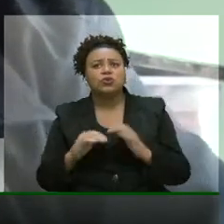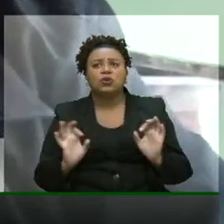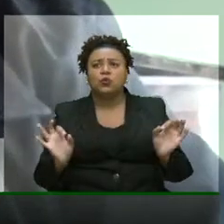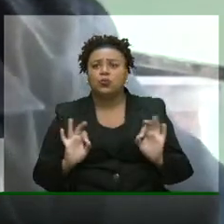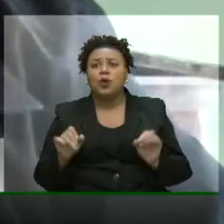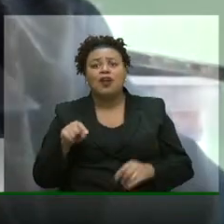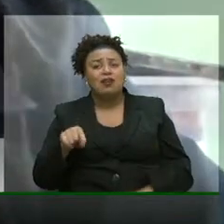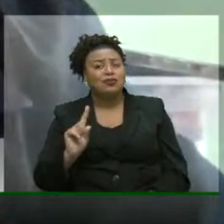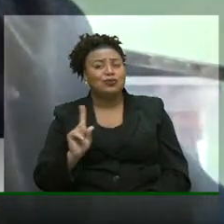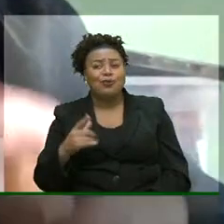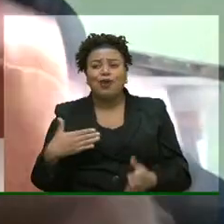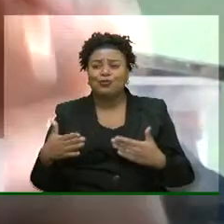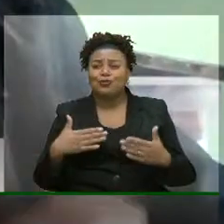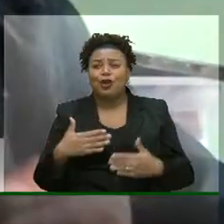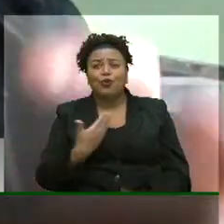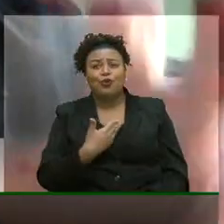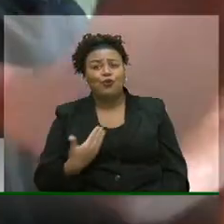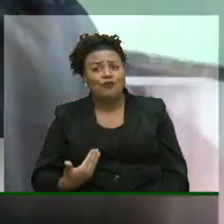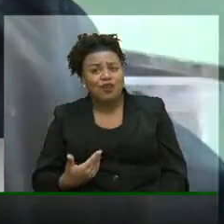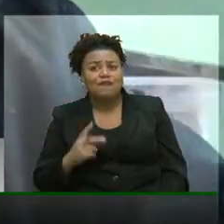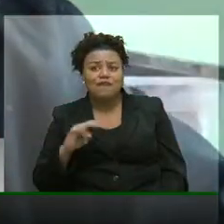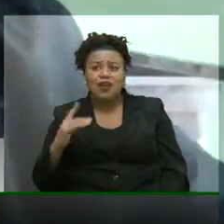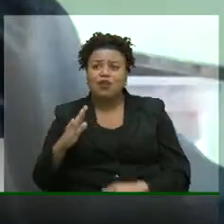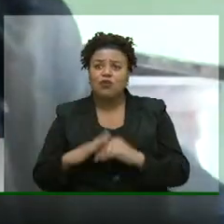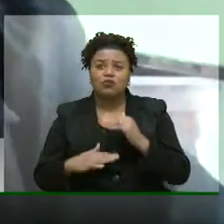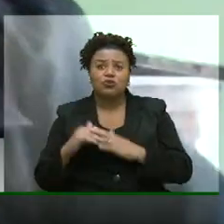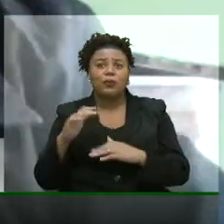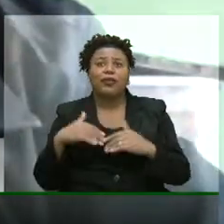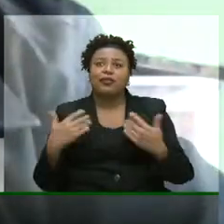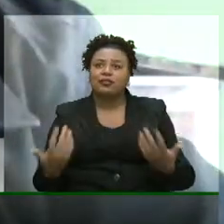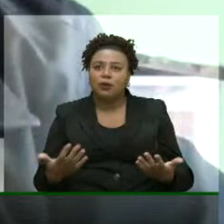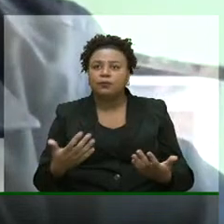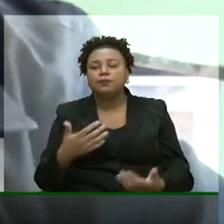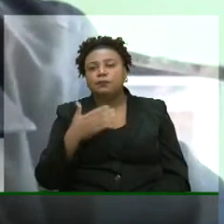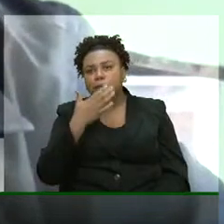não é um diálogo. Um governo que dialoga, ele constrói. Pois bem,